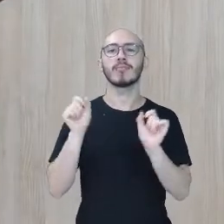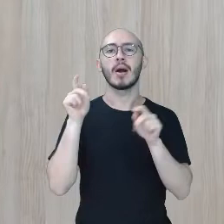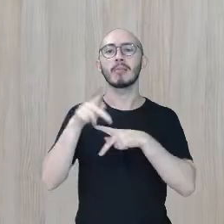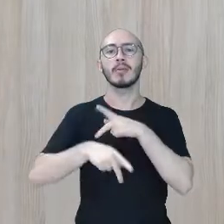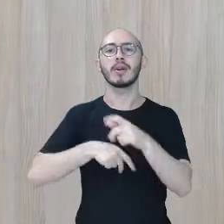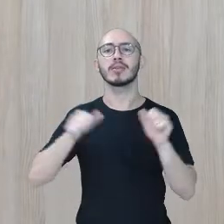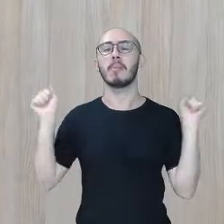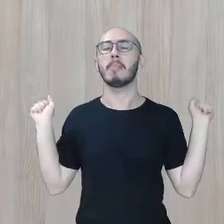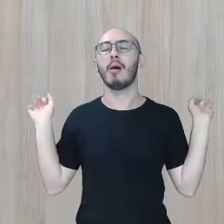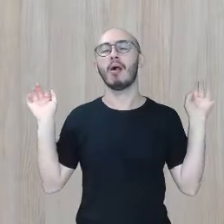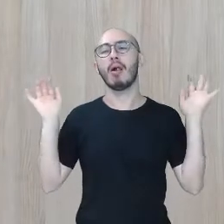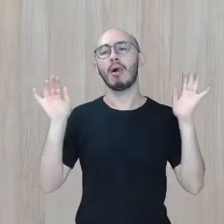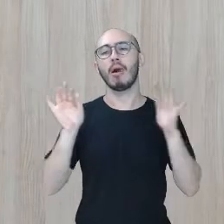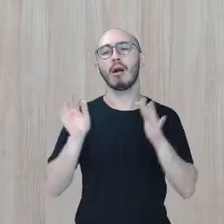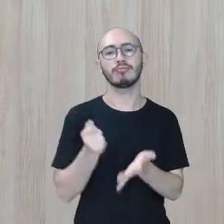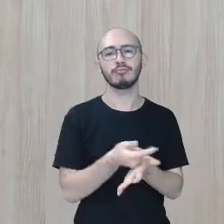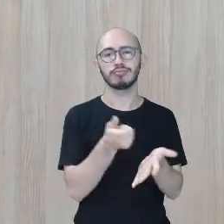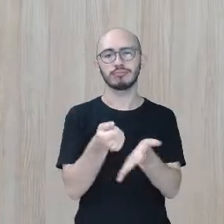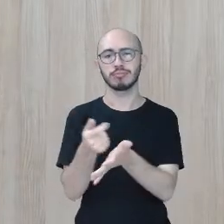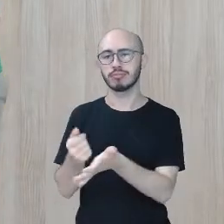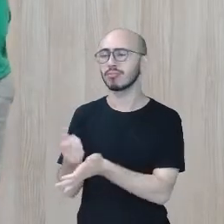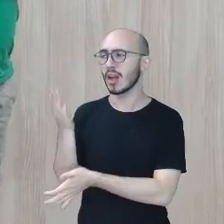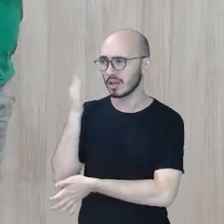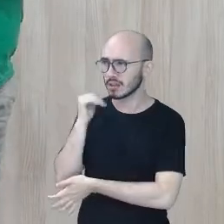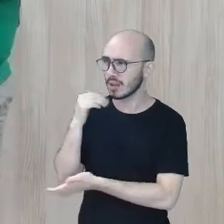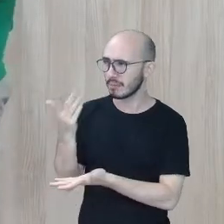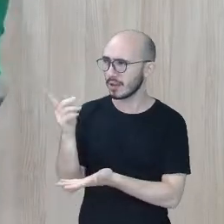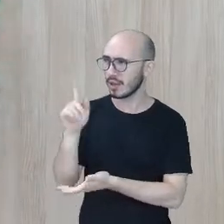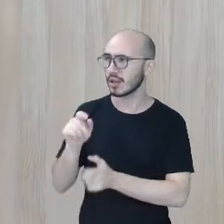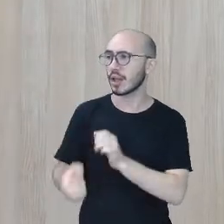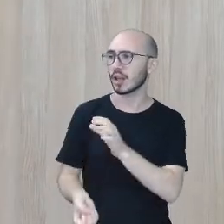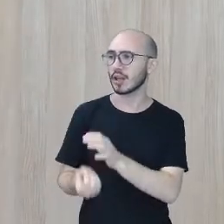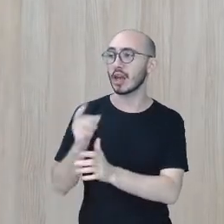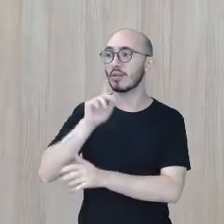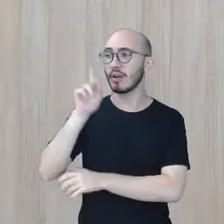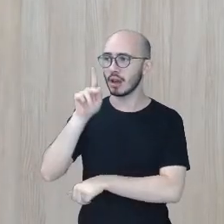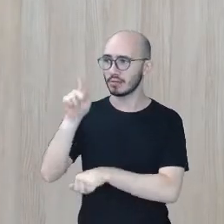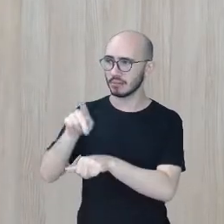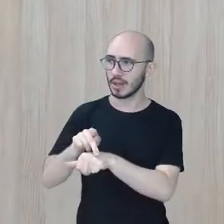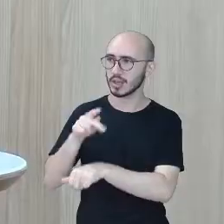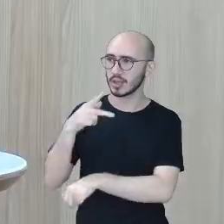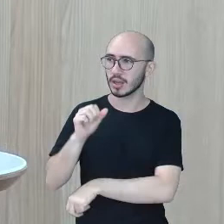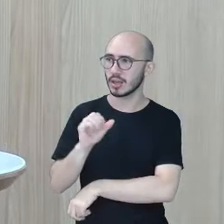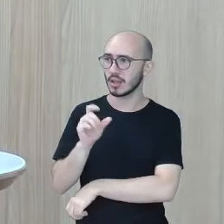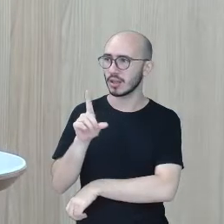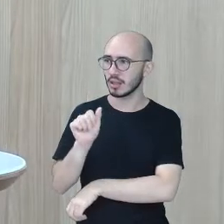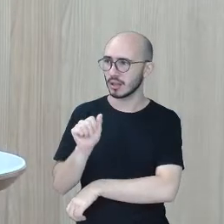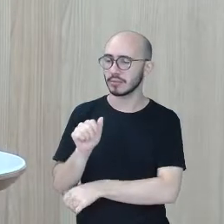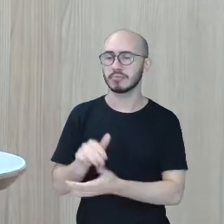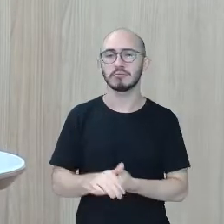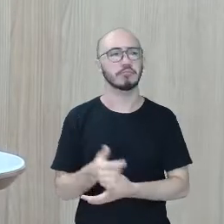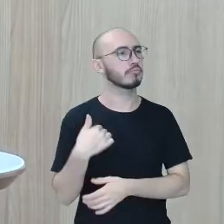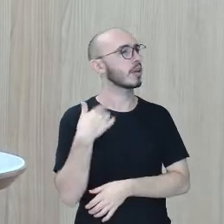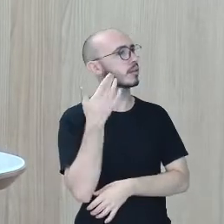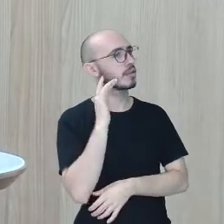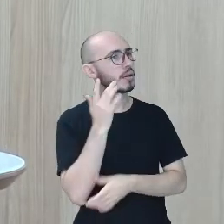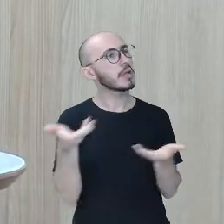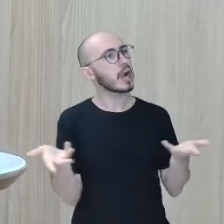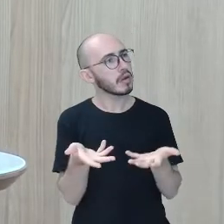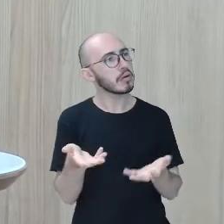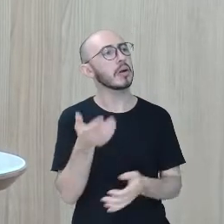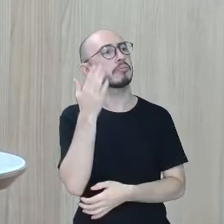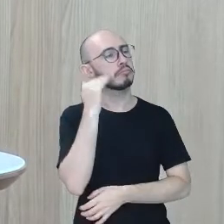ali as suas compras. Então, o senhor sabia, professor, que era uma invenção lá dos canadenses? Eu não sabia não, professor. Eu fiquei sabendo agora,